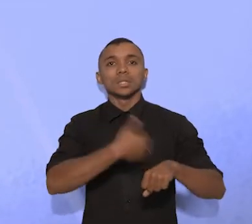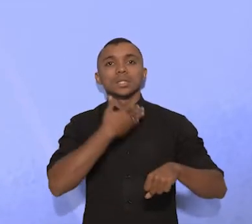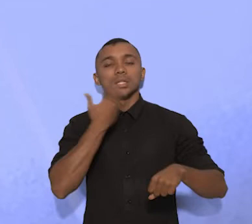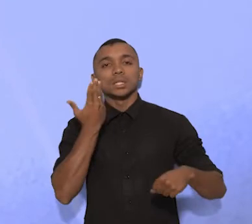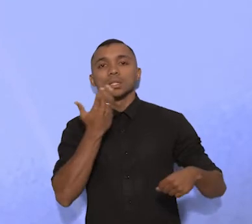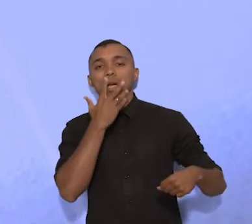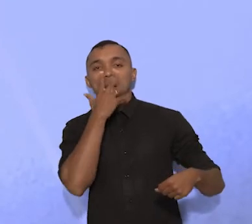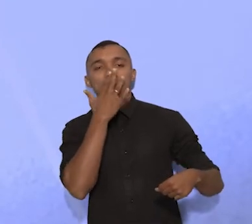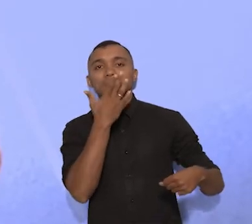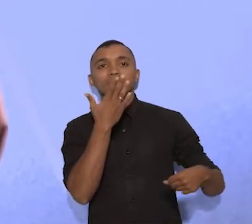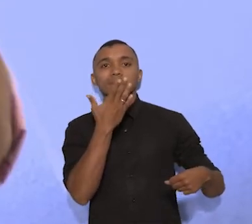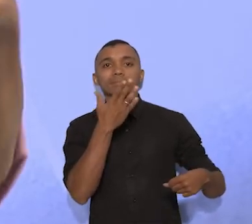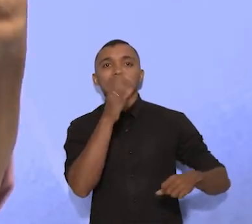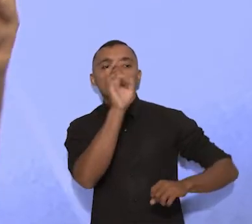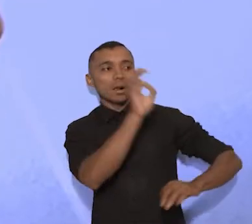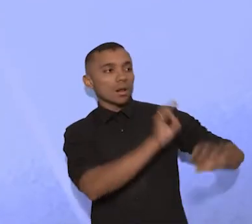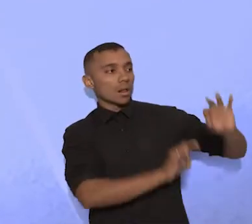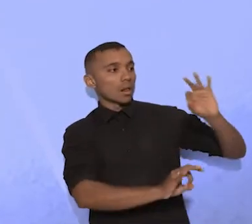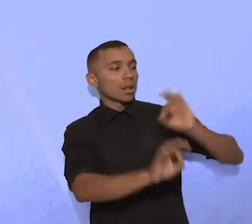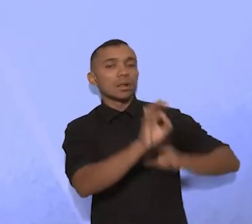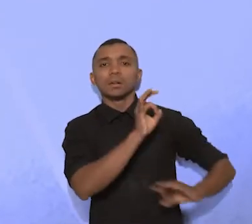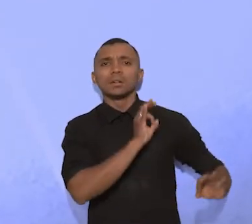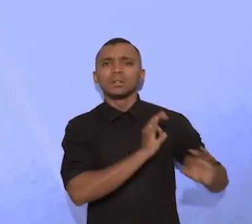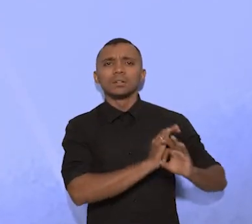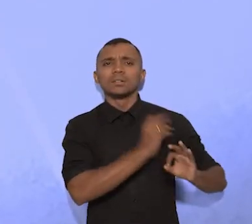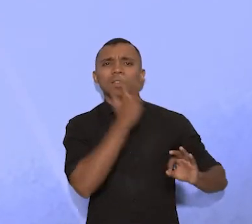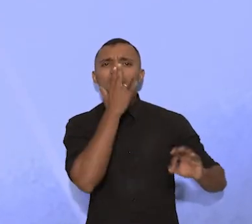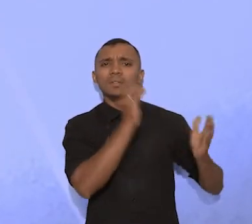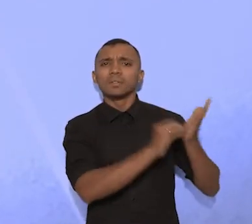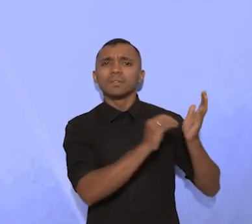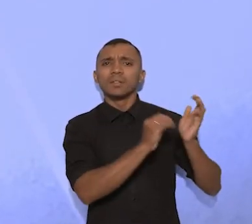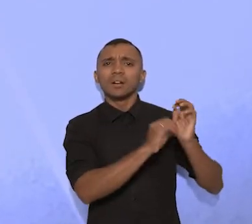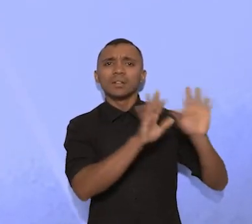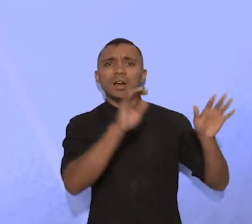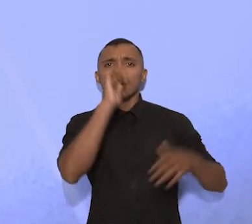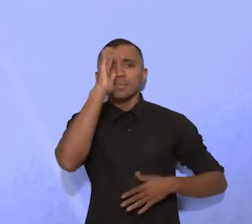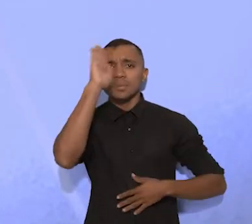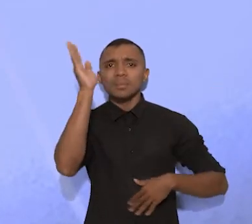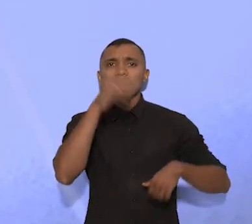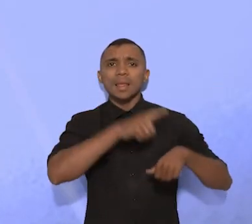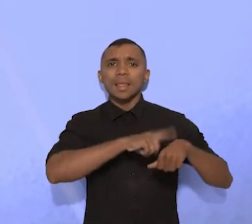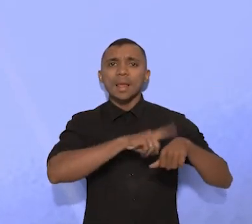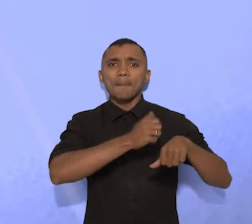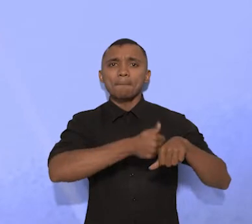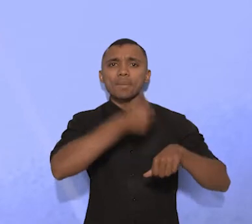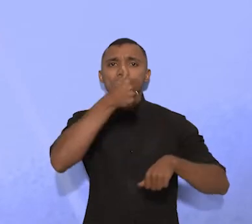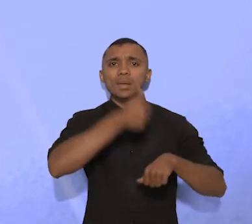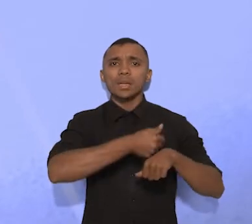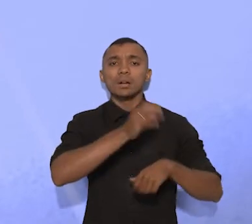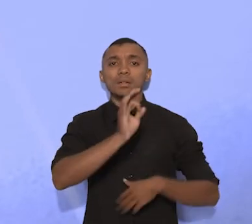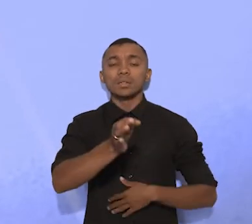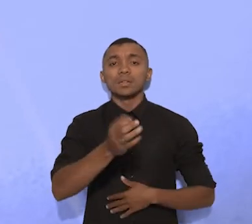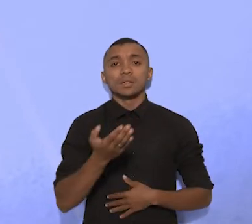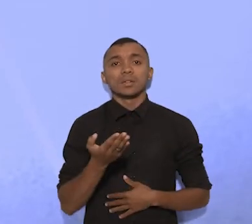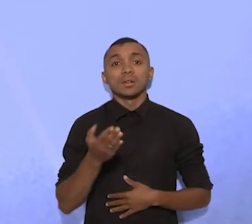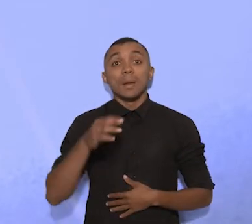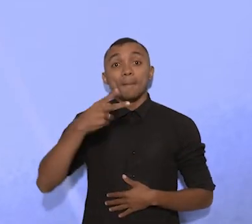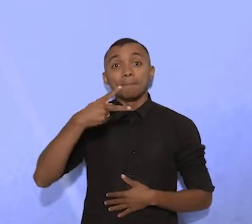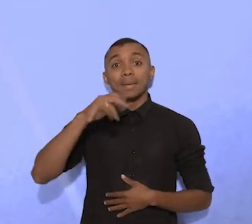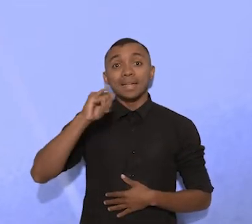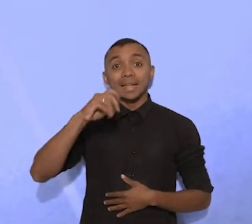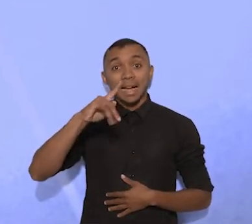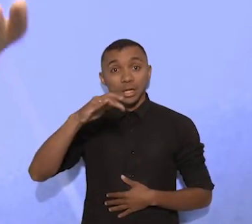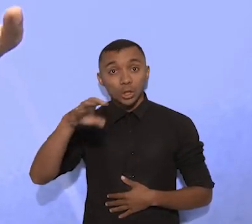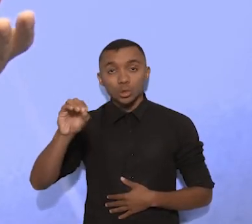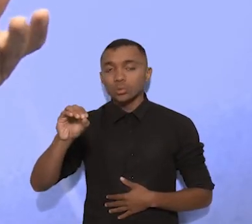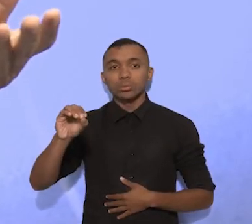ponto de vista organizacional, especialmente no primeiro tempo. Primeiro porque não tinha a sua referência, que é o Iago Pikachu,